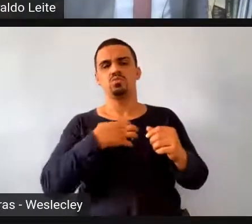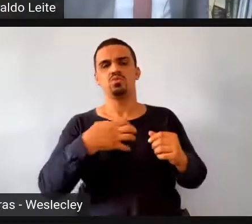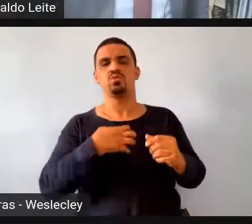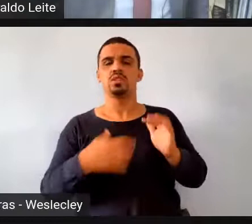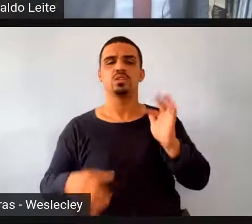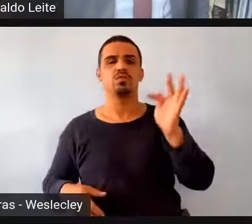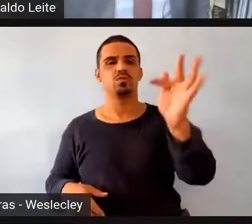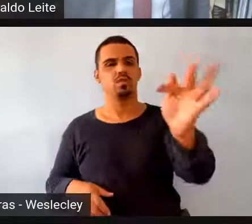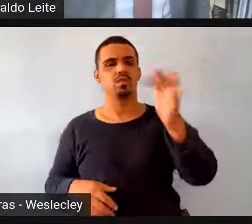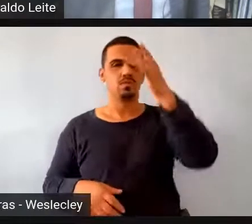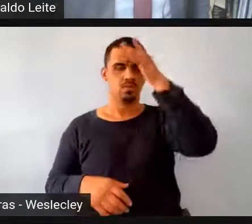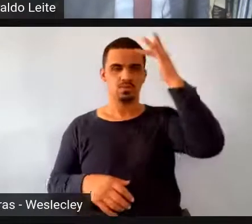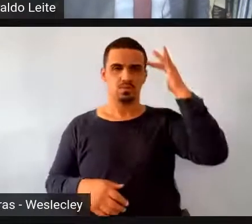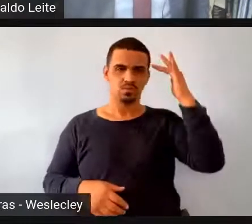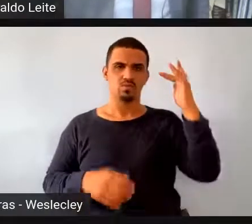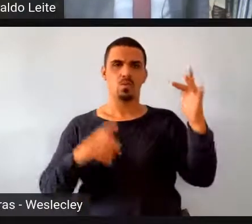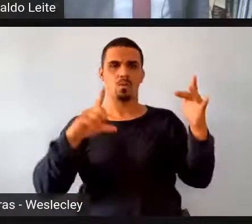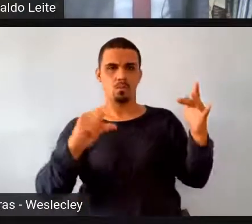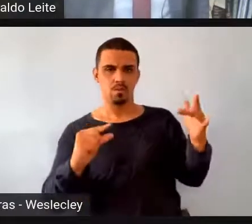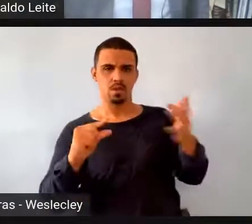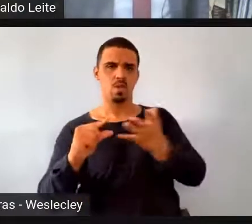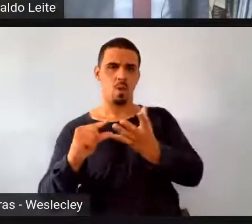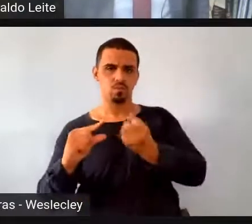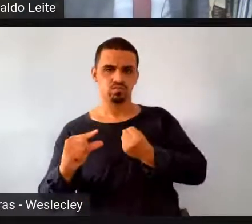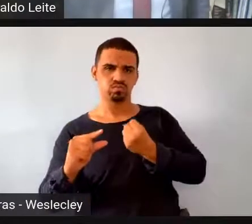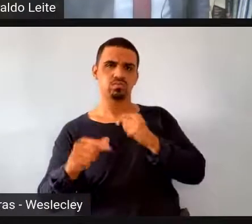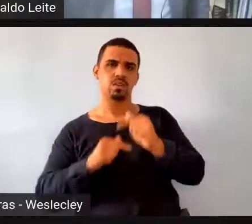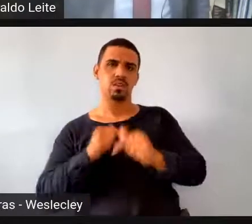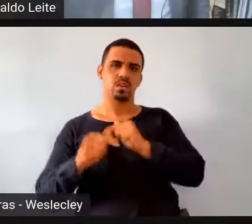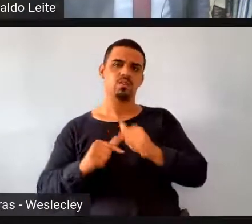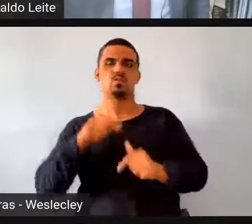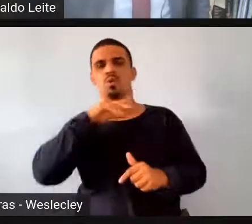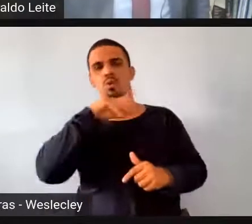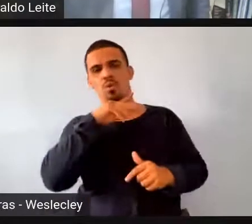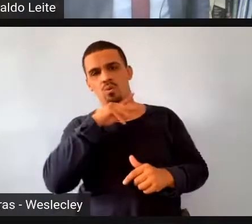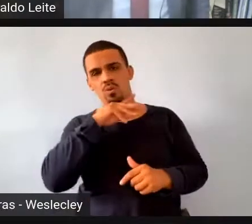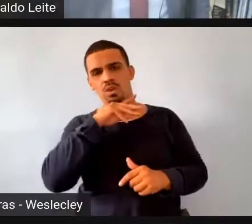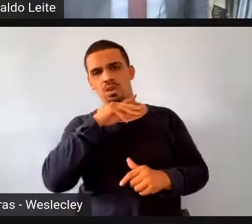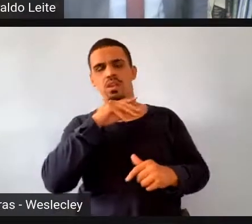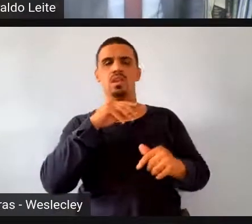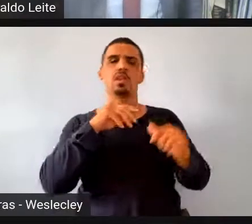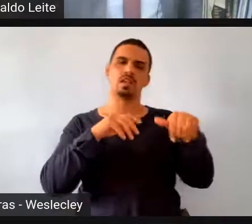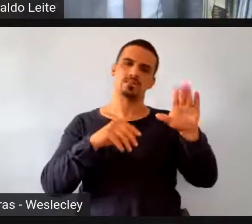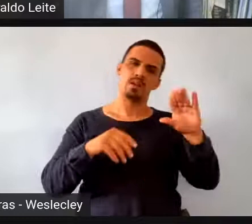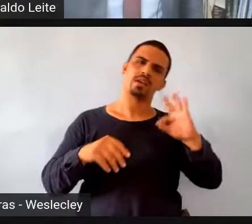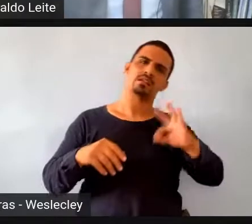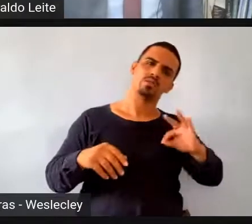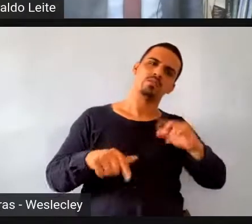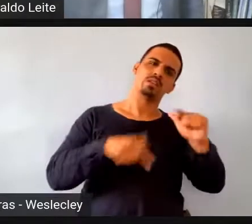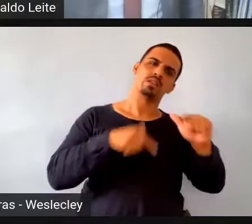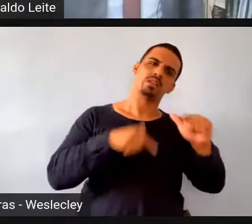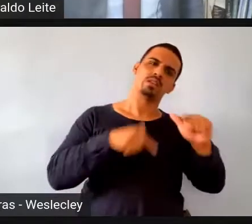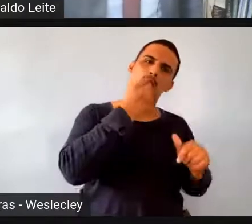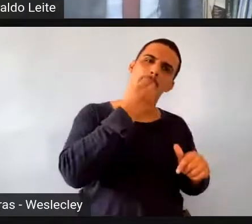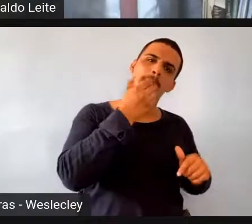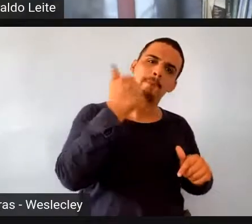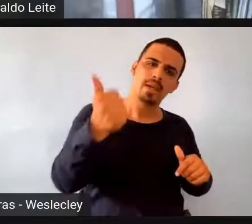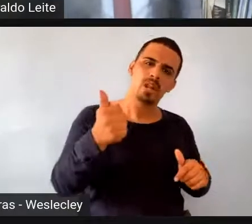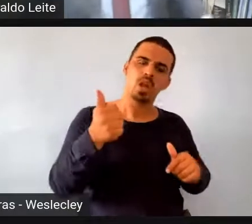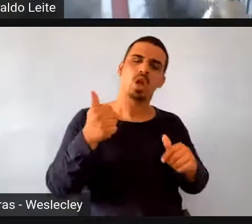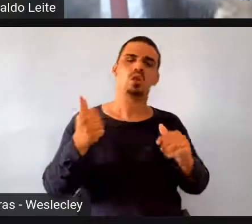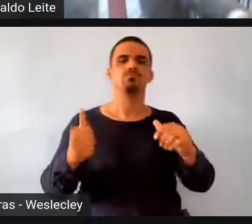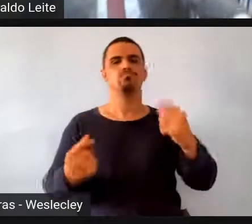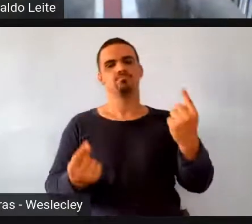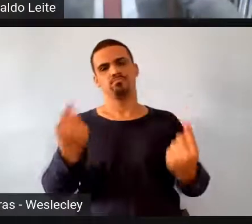que quem está arrecadando menos é porque atuou pior e tal, né? Desagradou mais gente. E popularidade tem a ver com capacidade